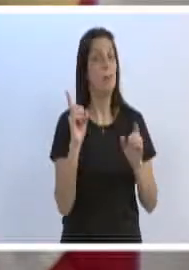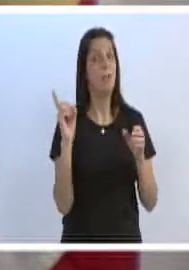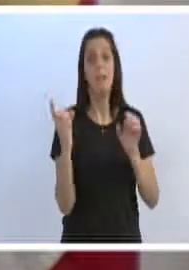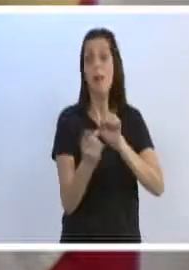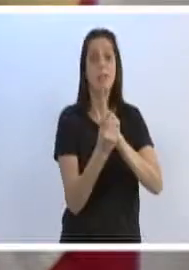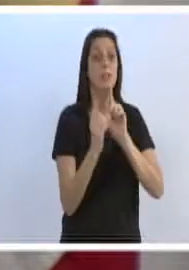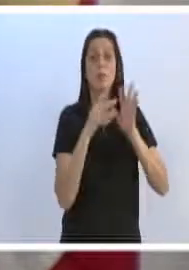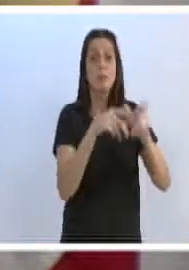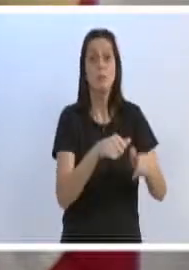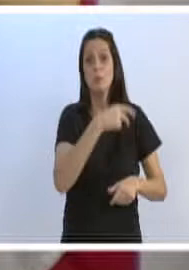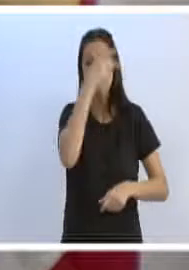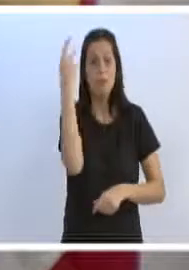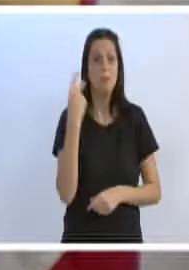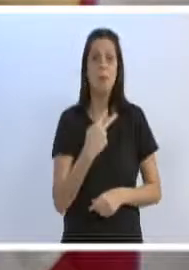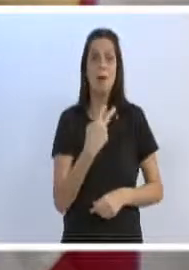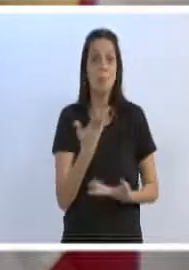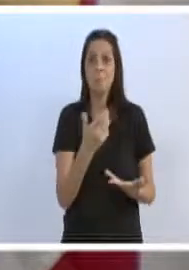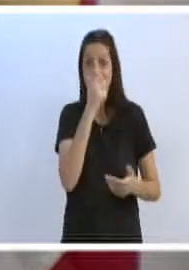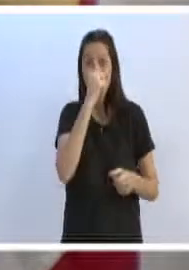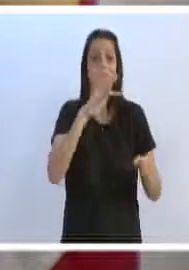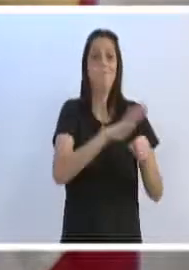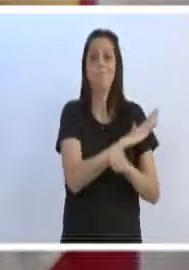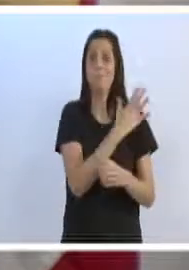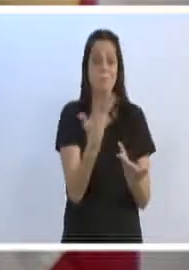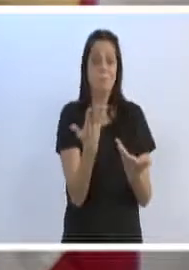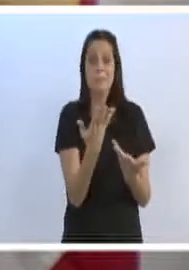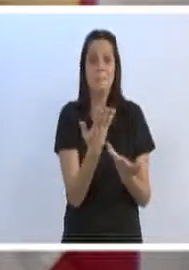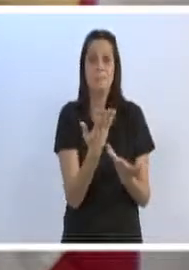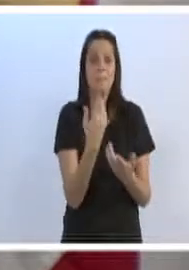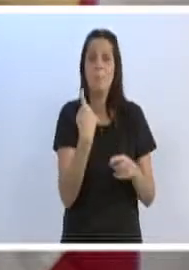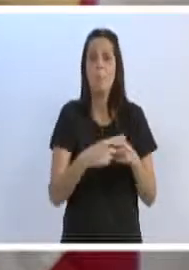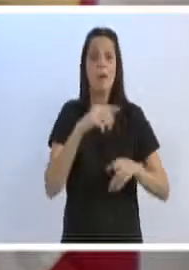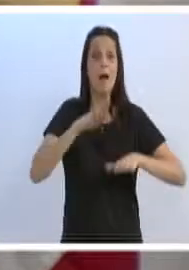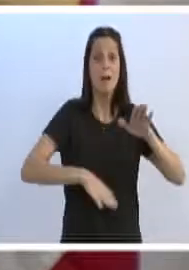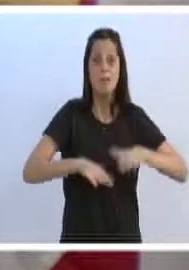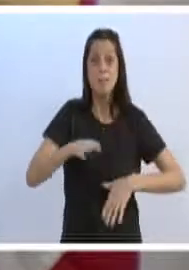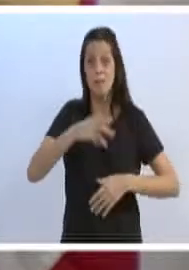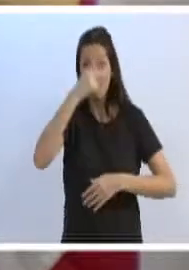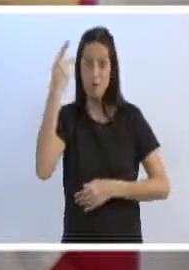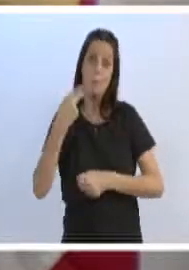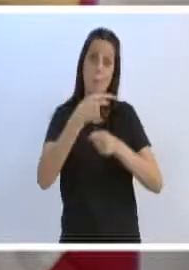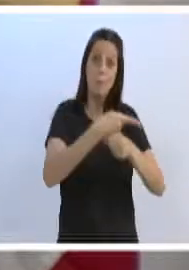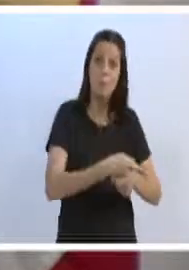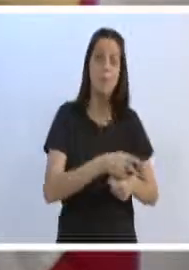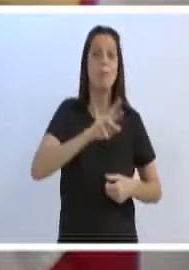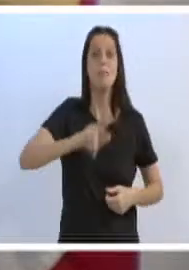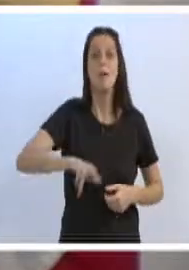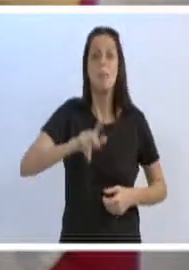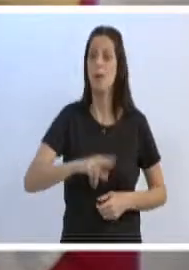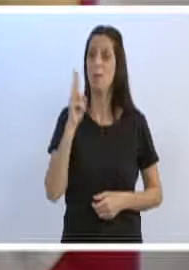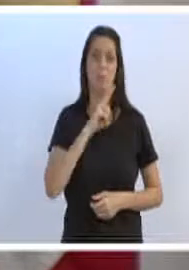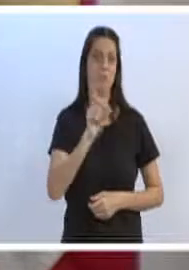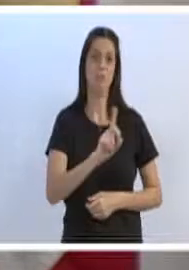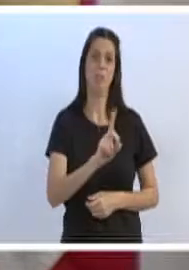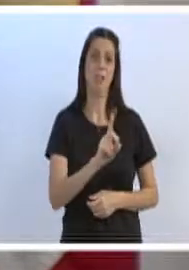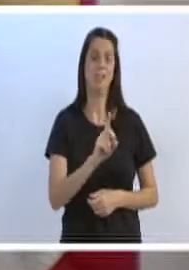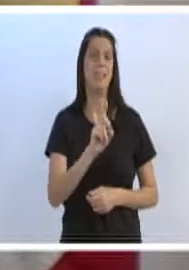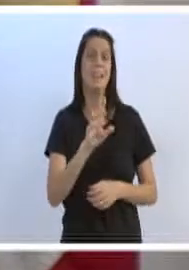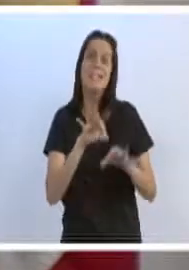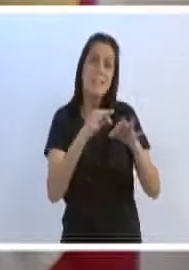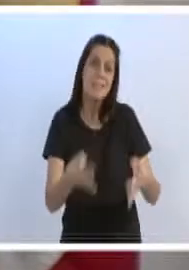hospital devido a não ser a princípio a primeira vista emergencial no pronto atendimento do pronto socorro